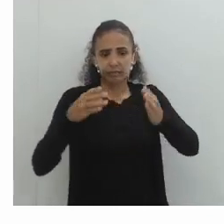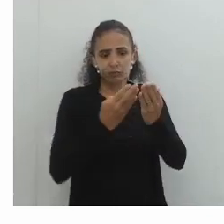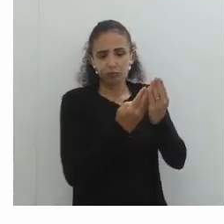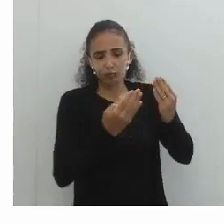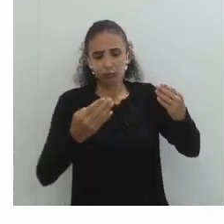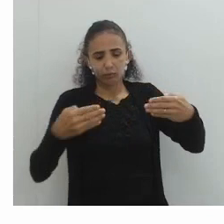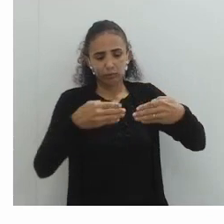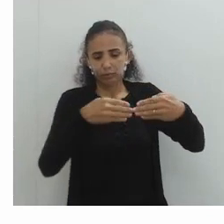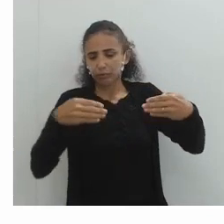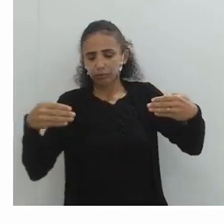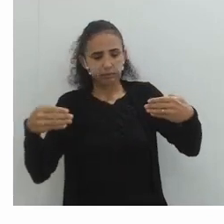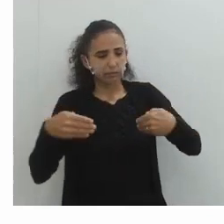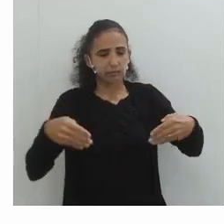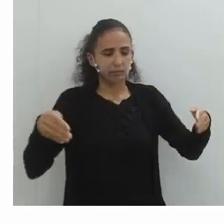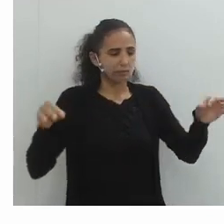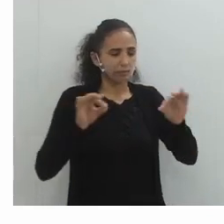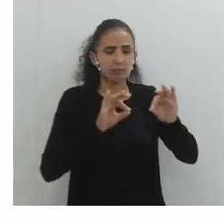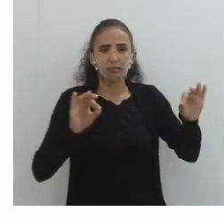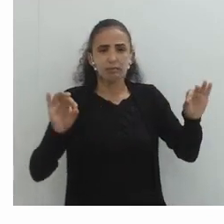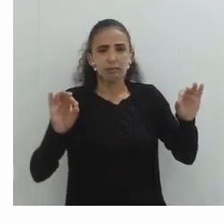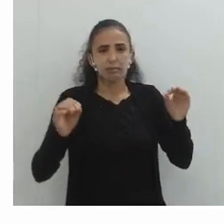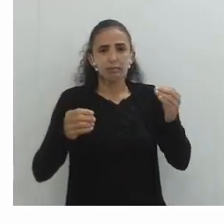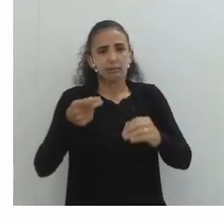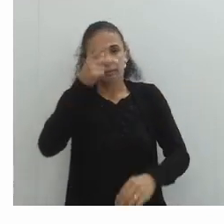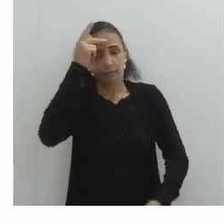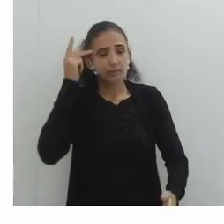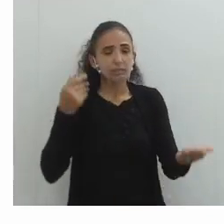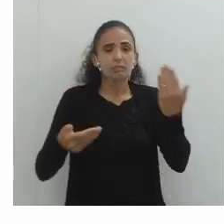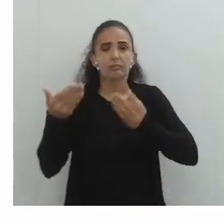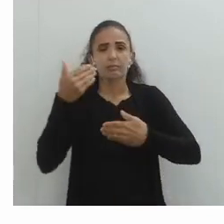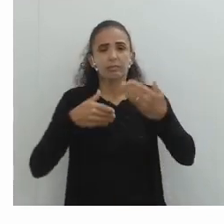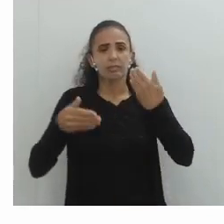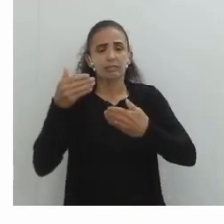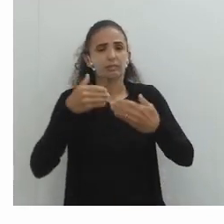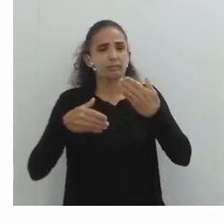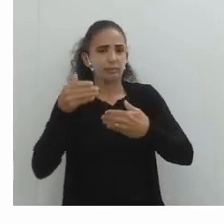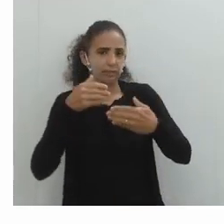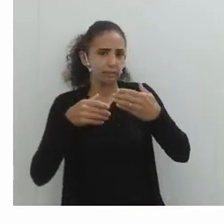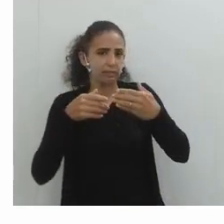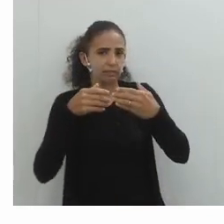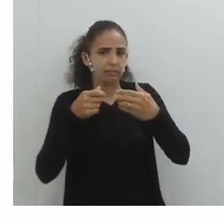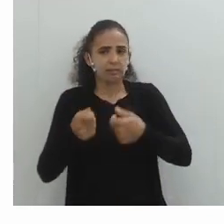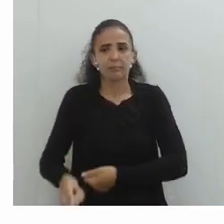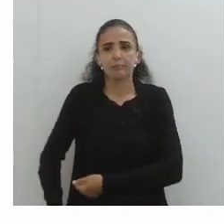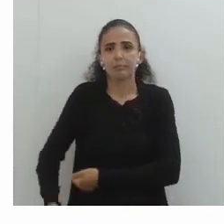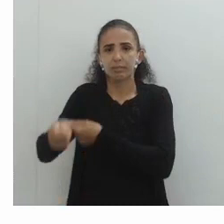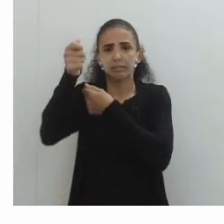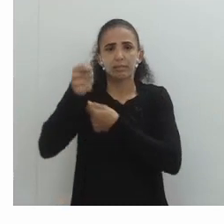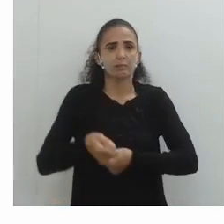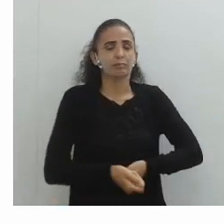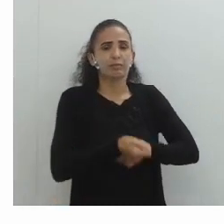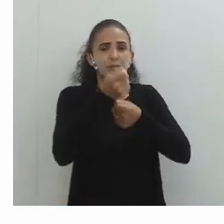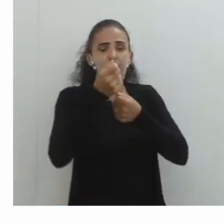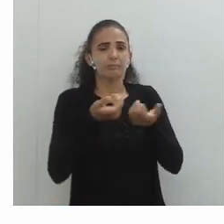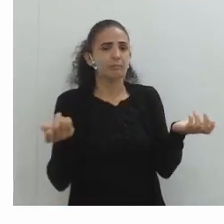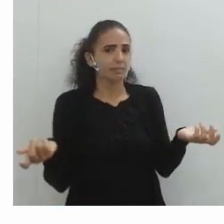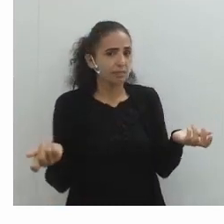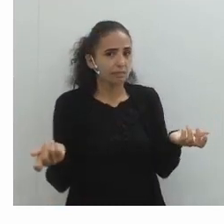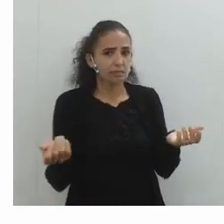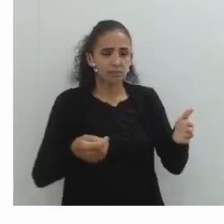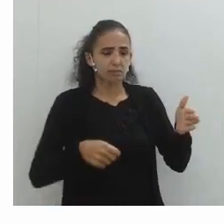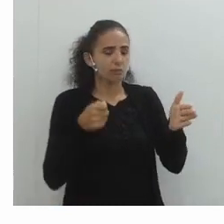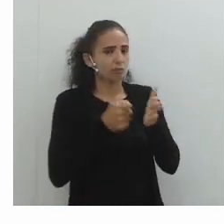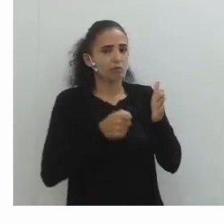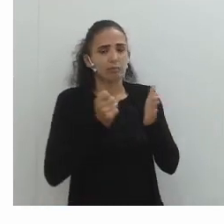quadras de tênis para ser vivenciada, vamos dizer assim, em certos lugares. Mas aí ele não está